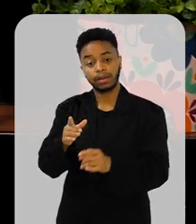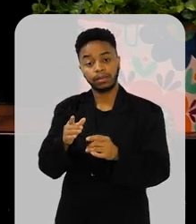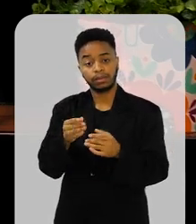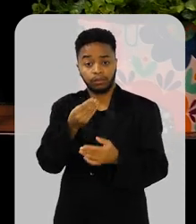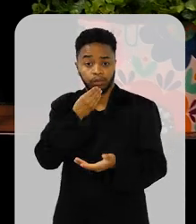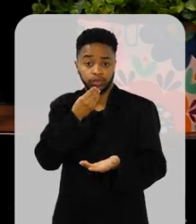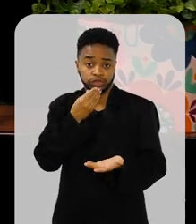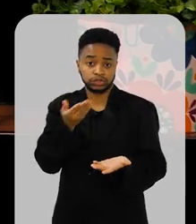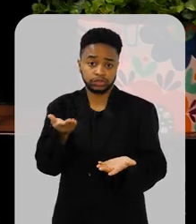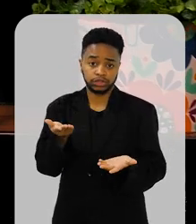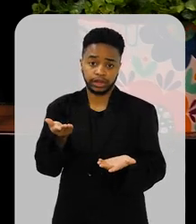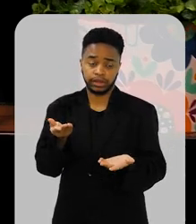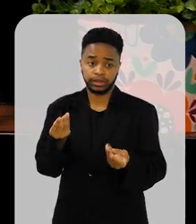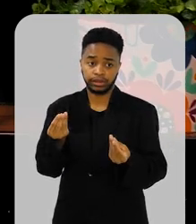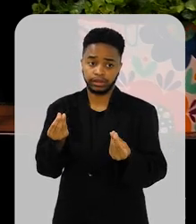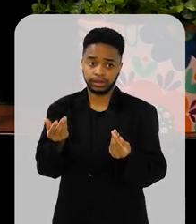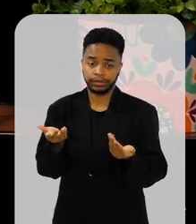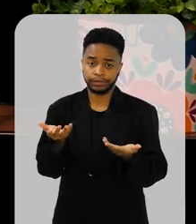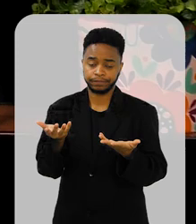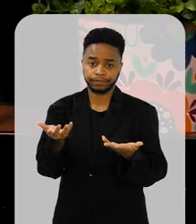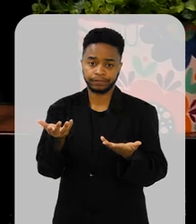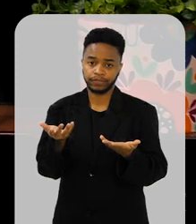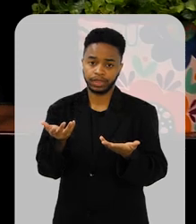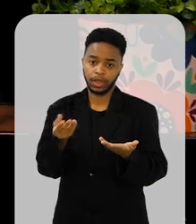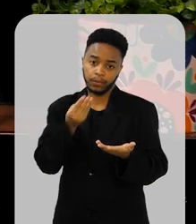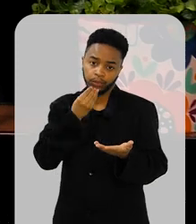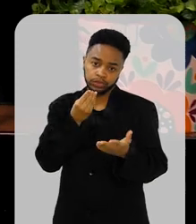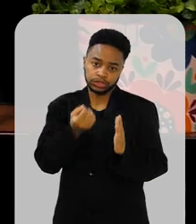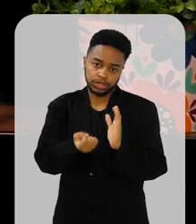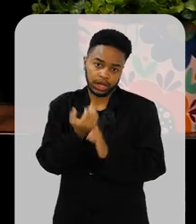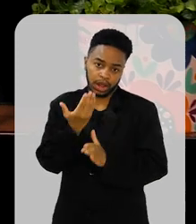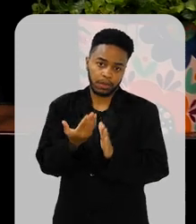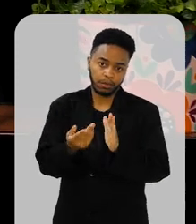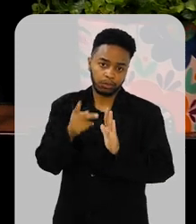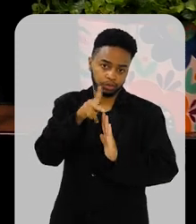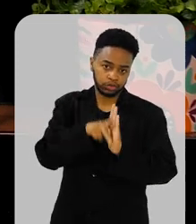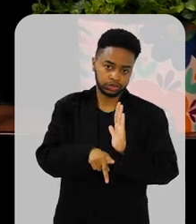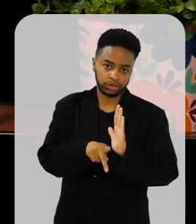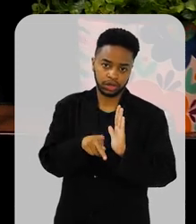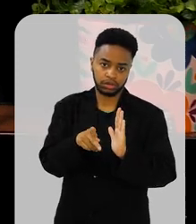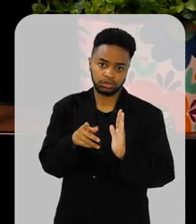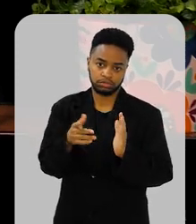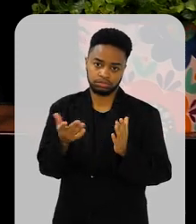nós poderíamos, né, fazer um projeto